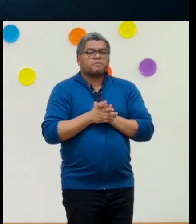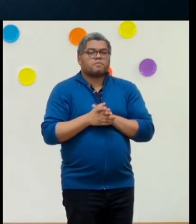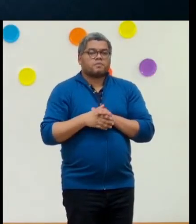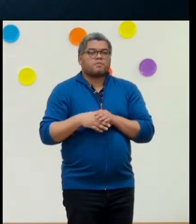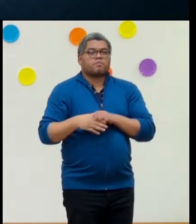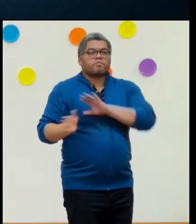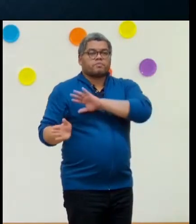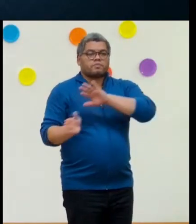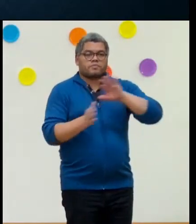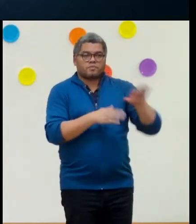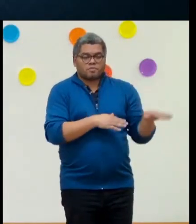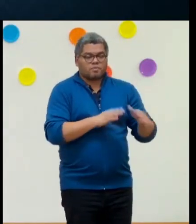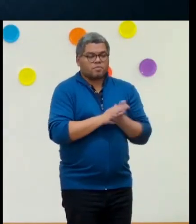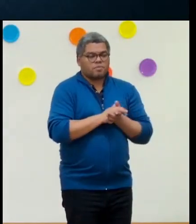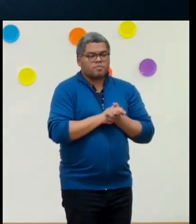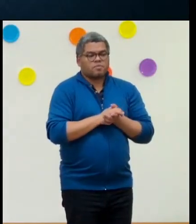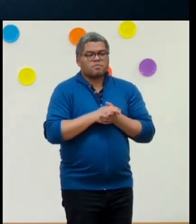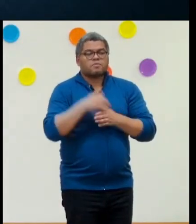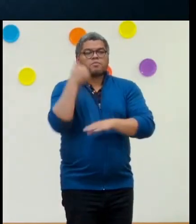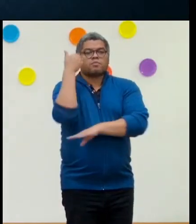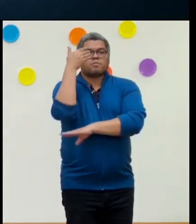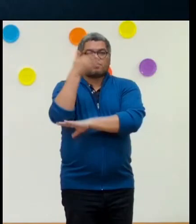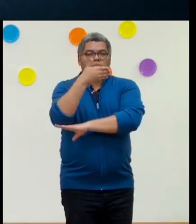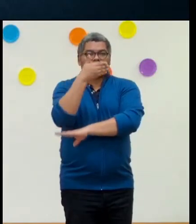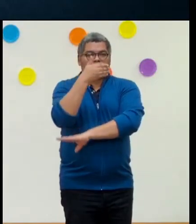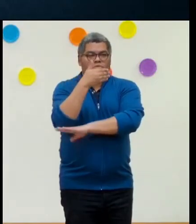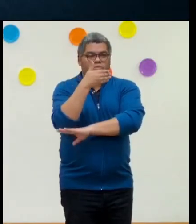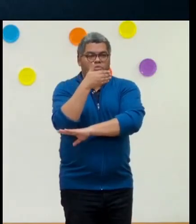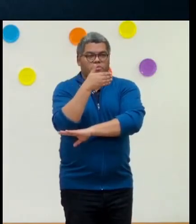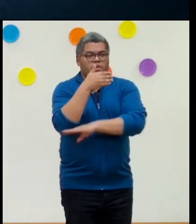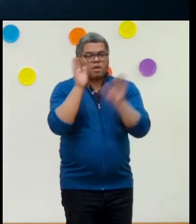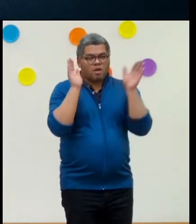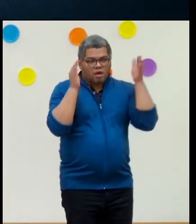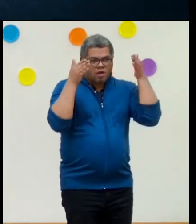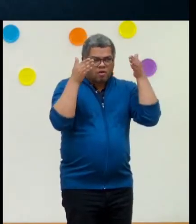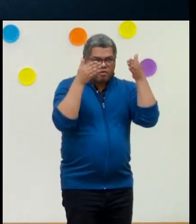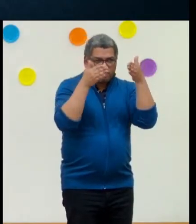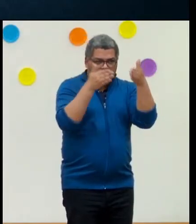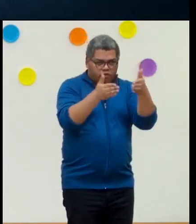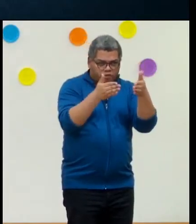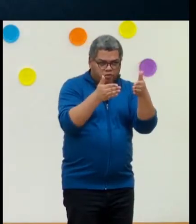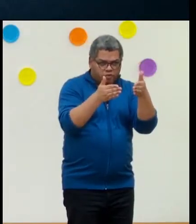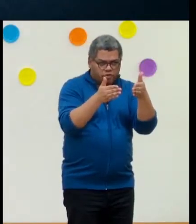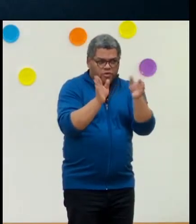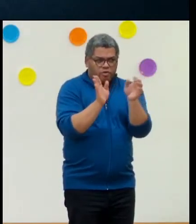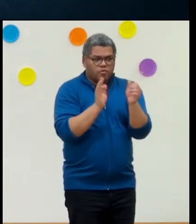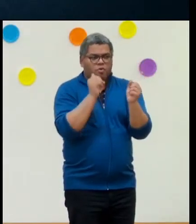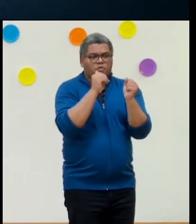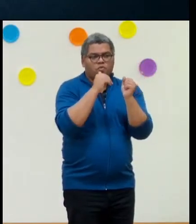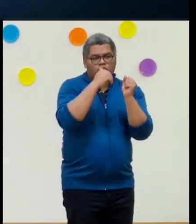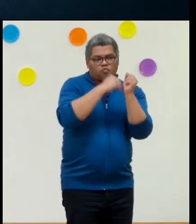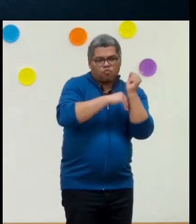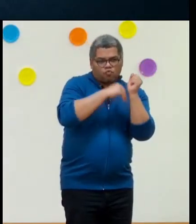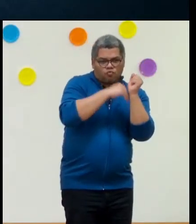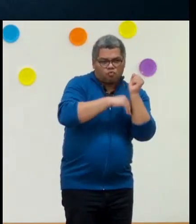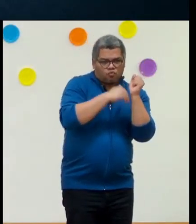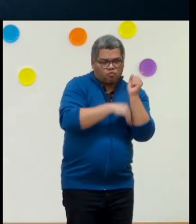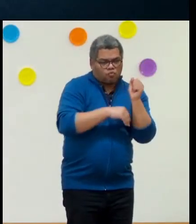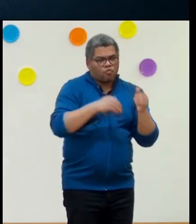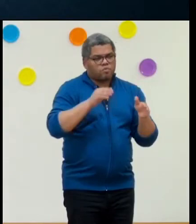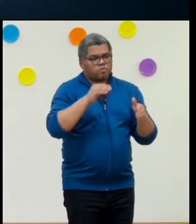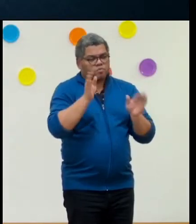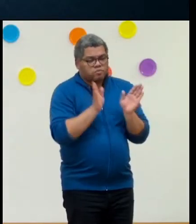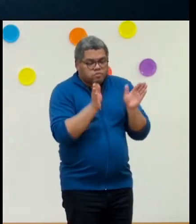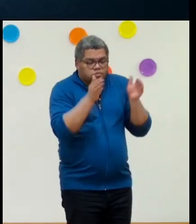evidências? Motéis com foco em privacidade e segredo. Garagem dentro do quarto. O nome do estabelecimento não vem quando você